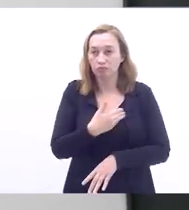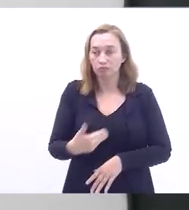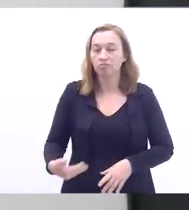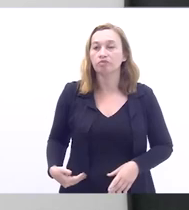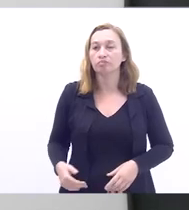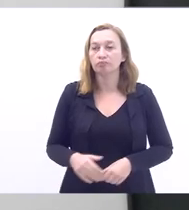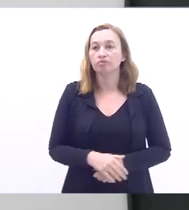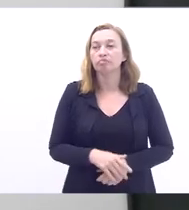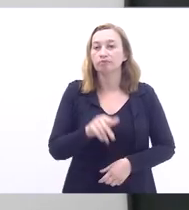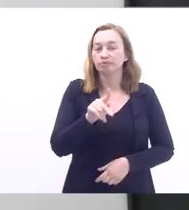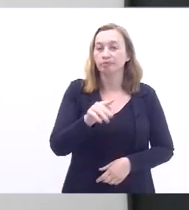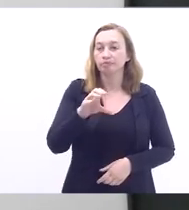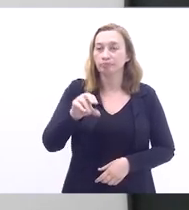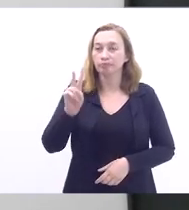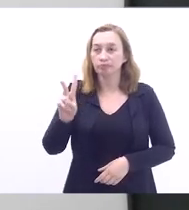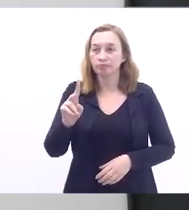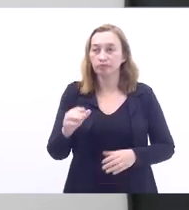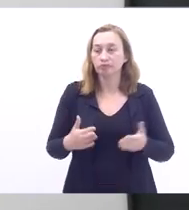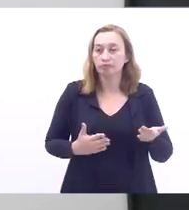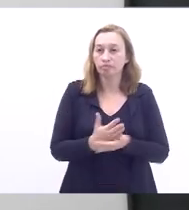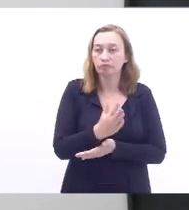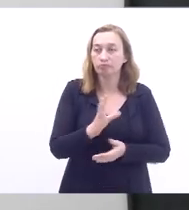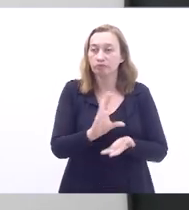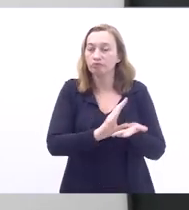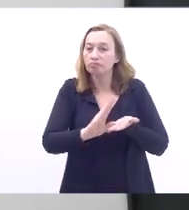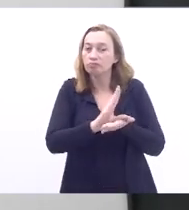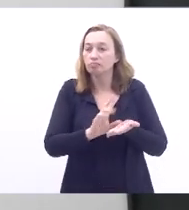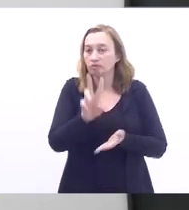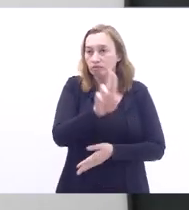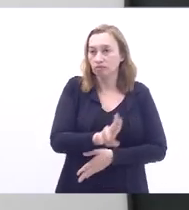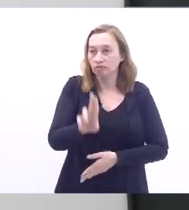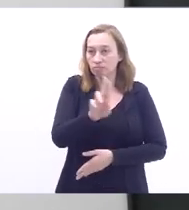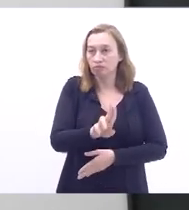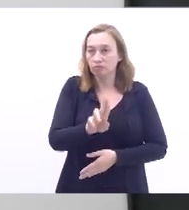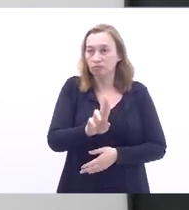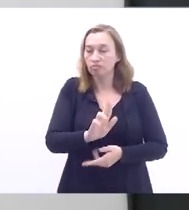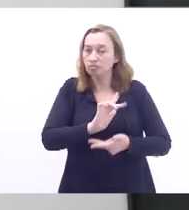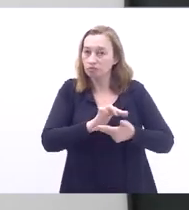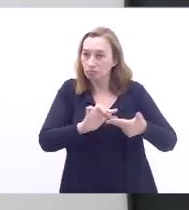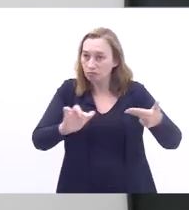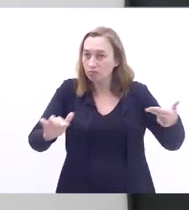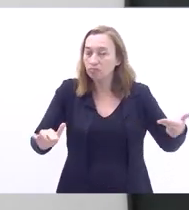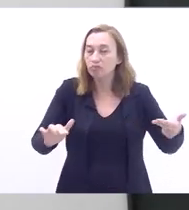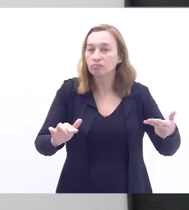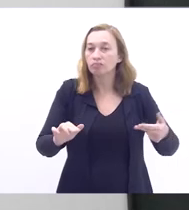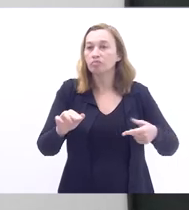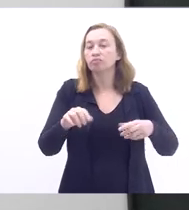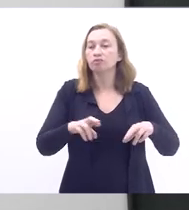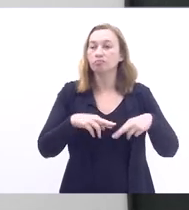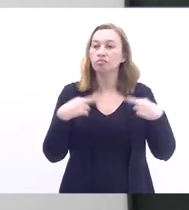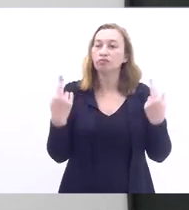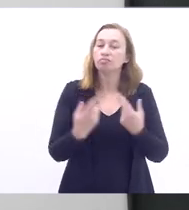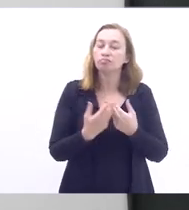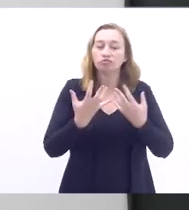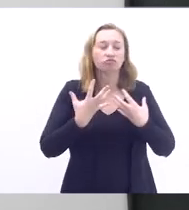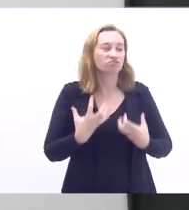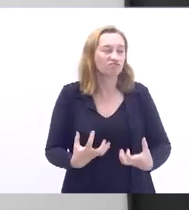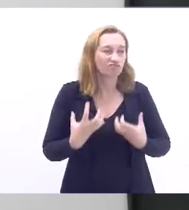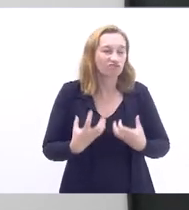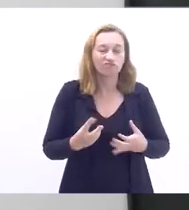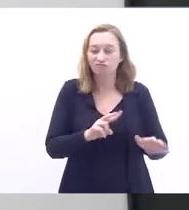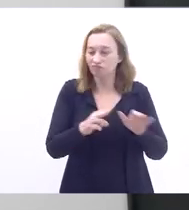e o PCB foi aprovado no conselho universitário com várias reuniões extraordinárias foi cansativo